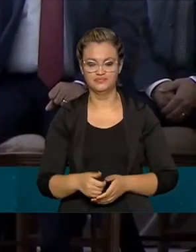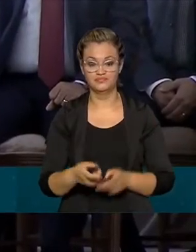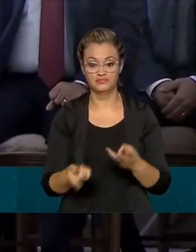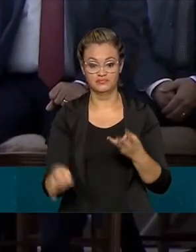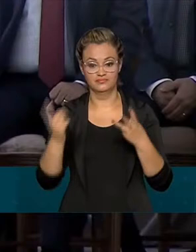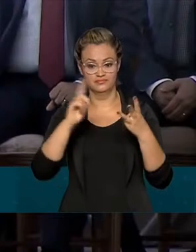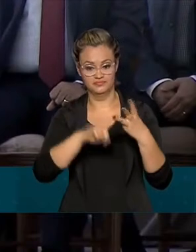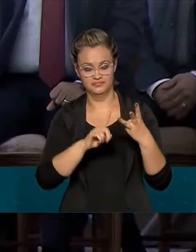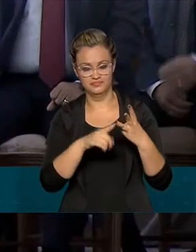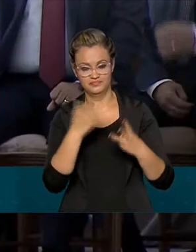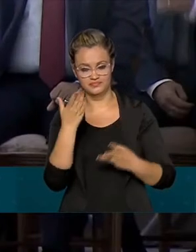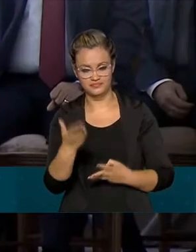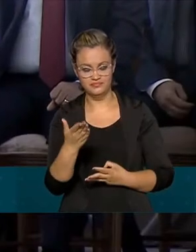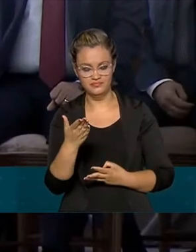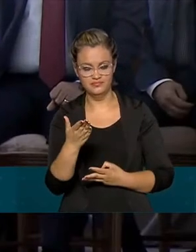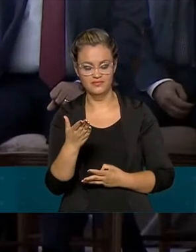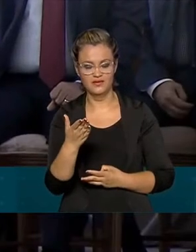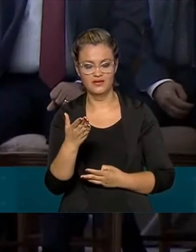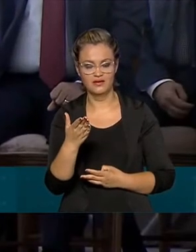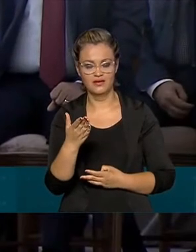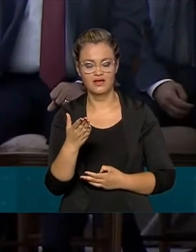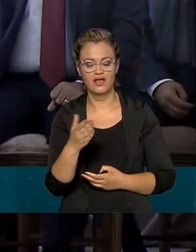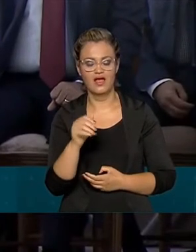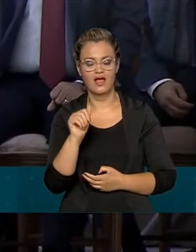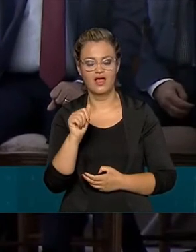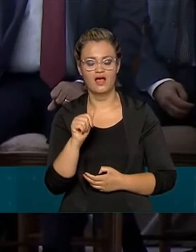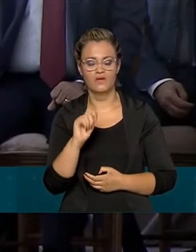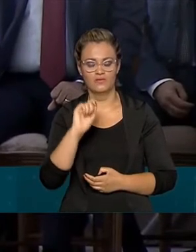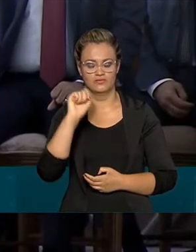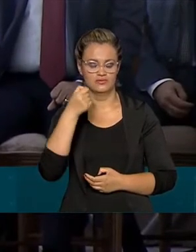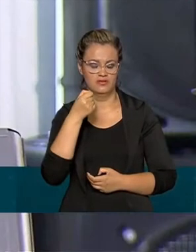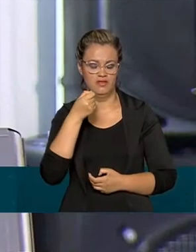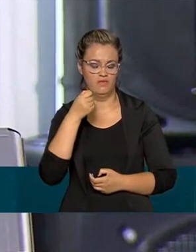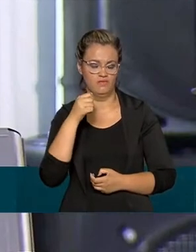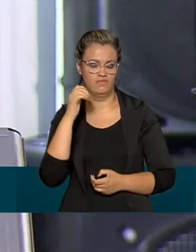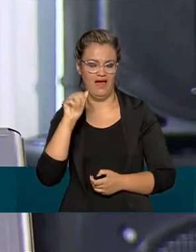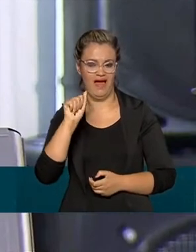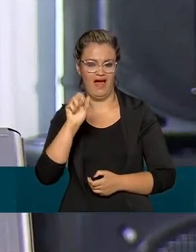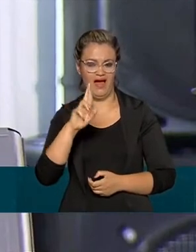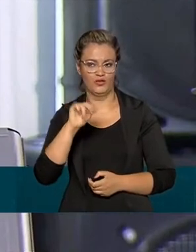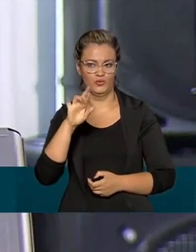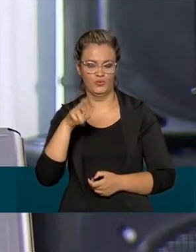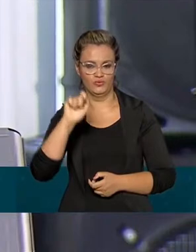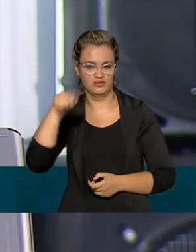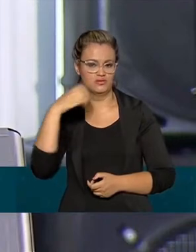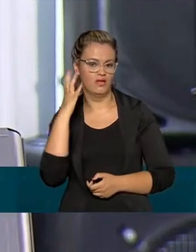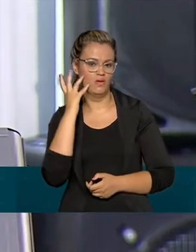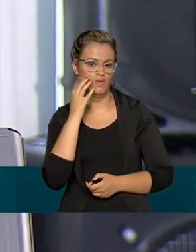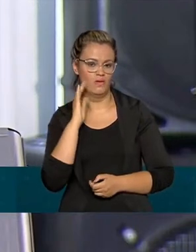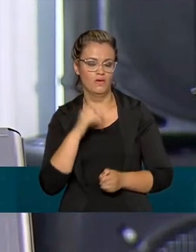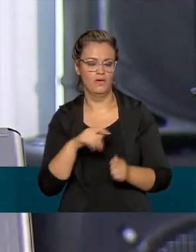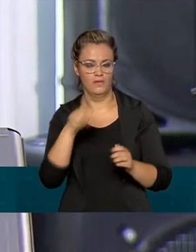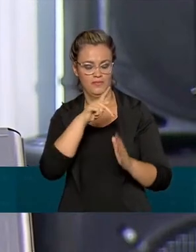excelentíssimo senhor Arthur César Pereira de Lira, presidente da Câmara dos